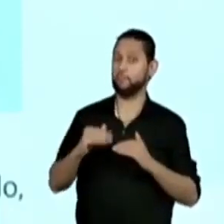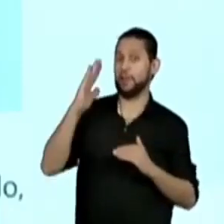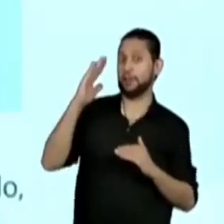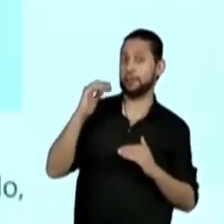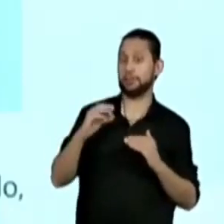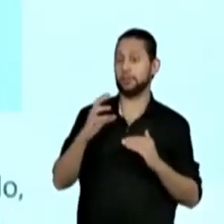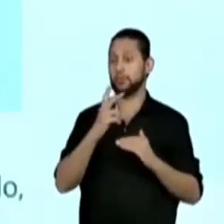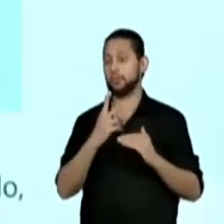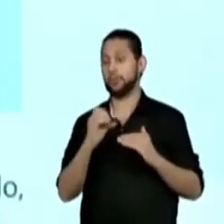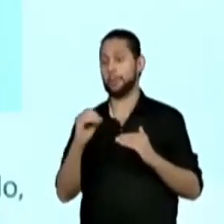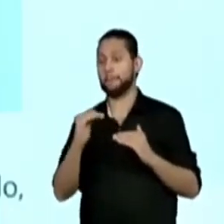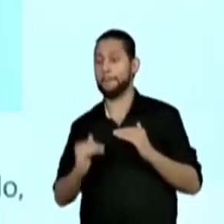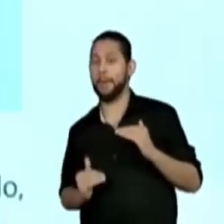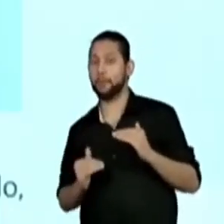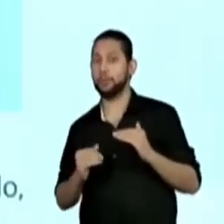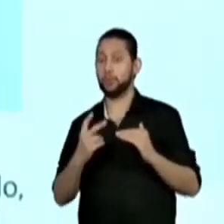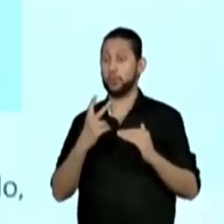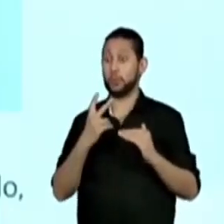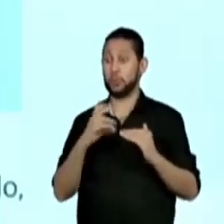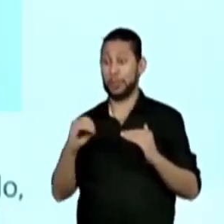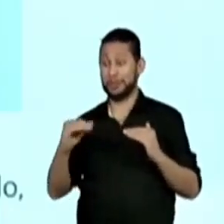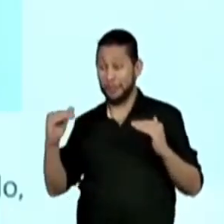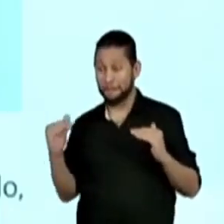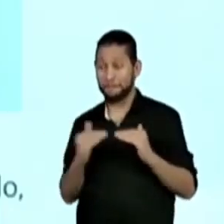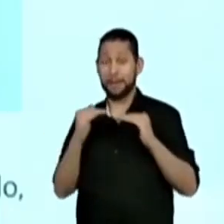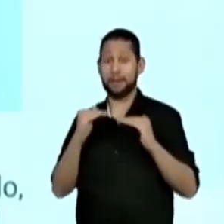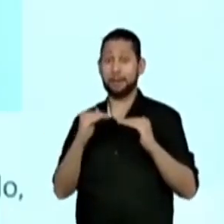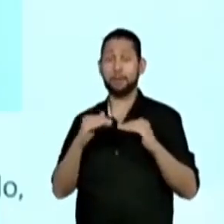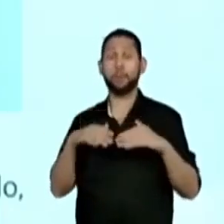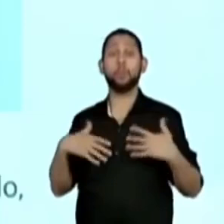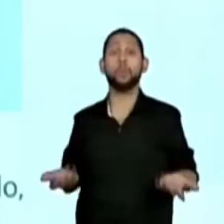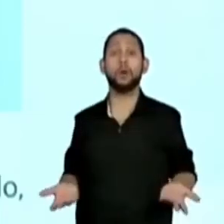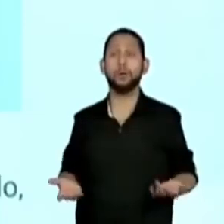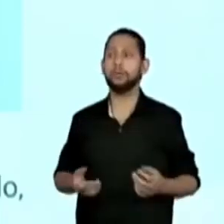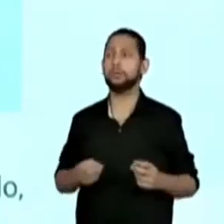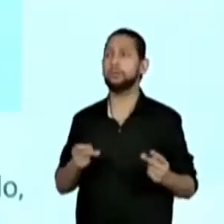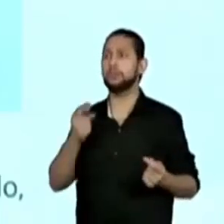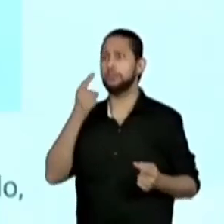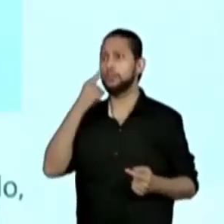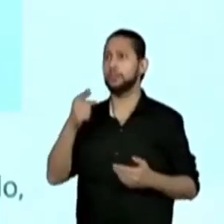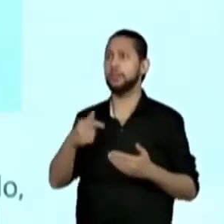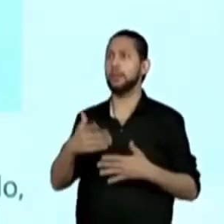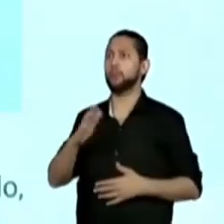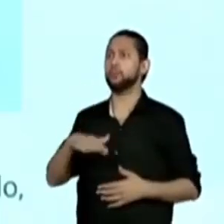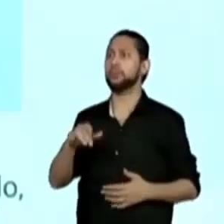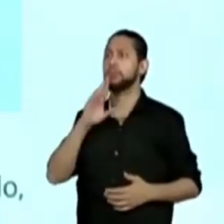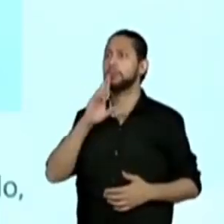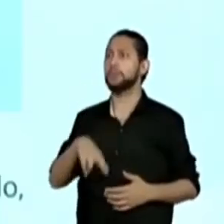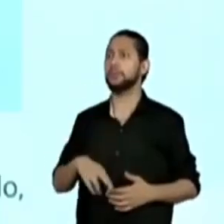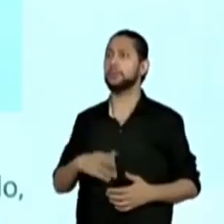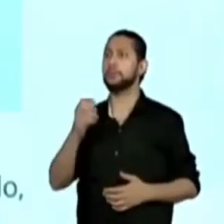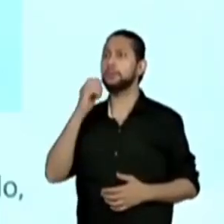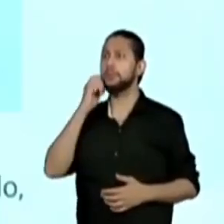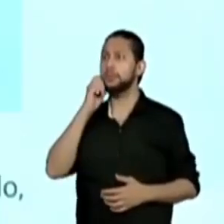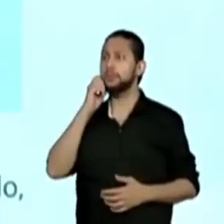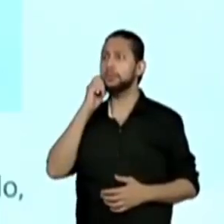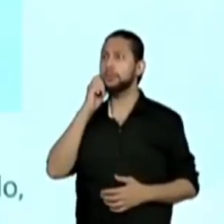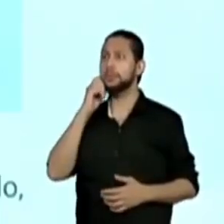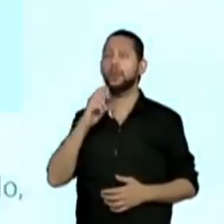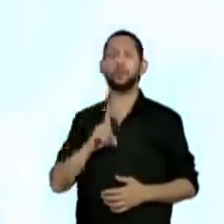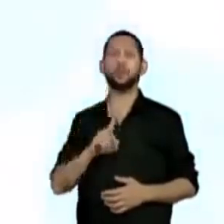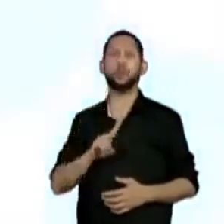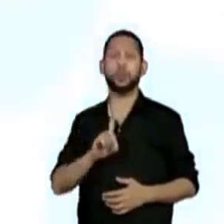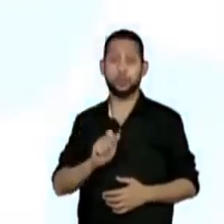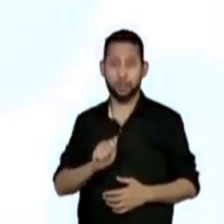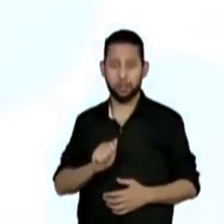200 Qual é a opinião de vocês vamos lá queero a resposta dos alunos vamos lá professora Mônica falou que a Maria Eduarda e a